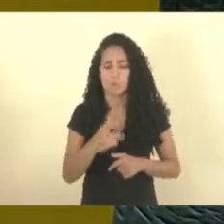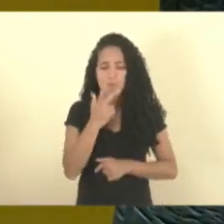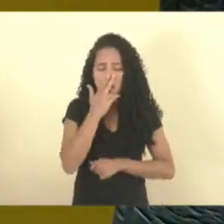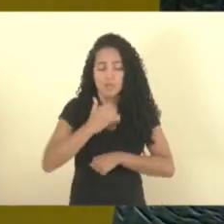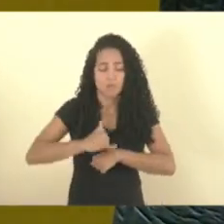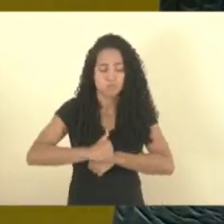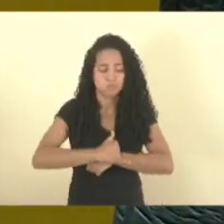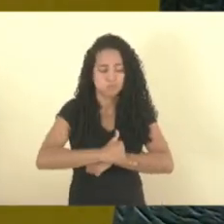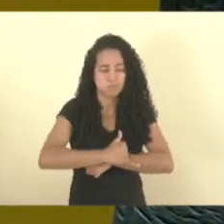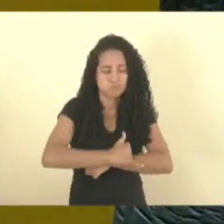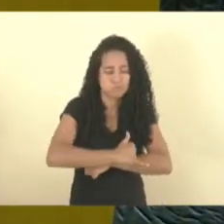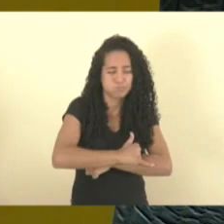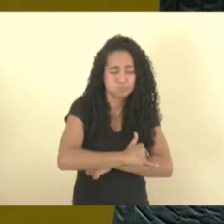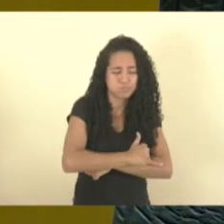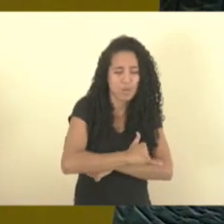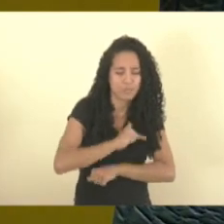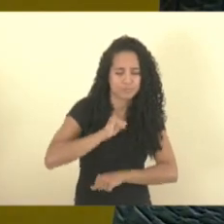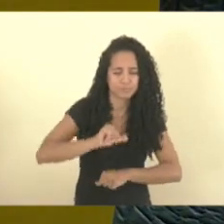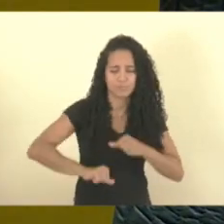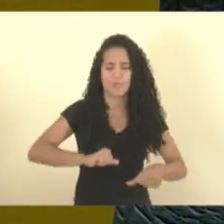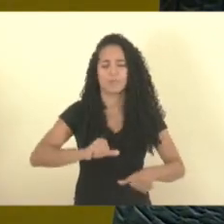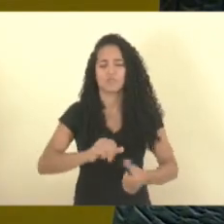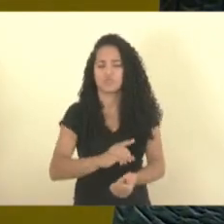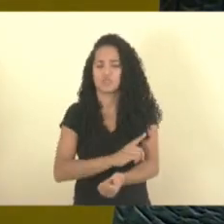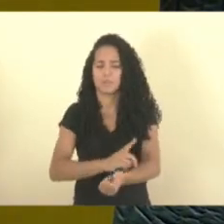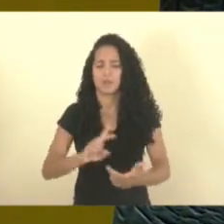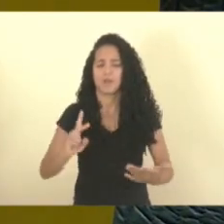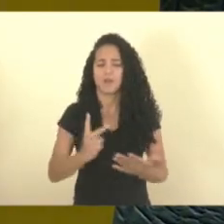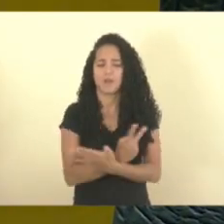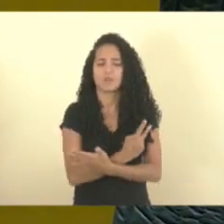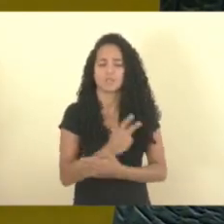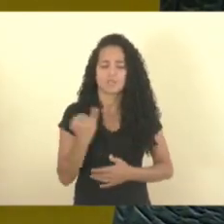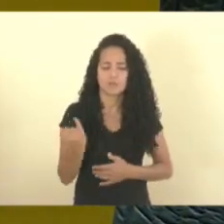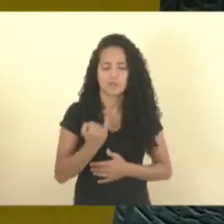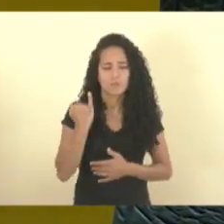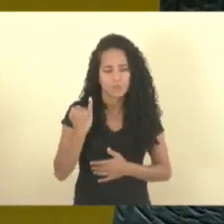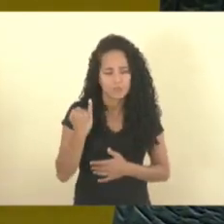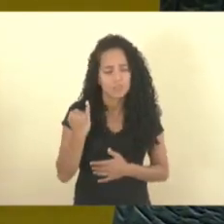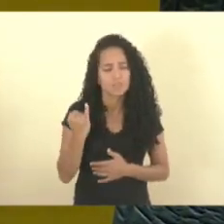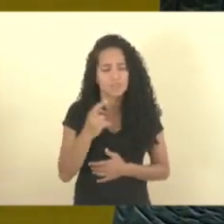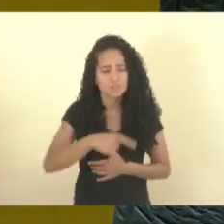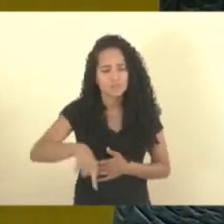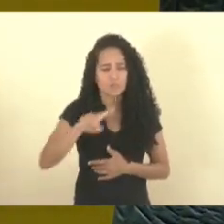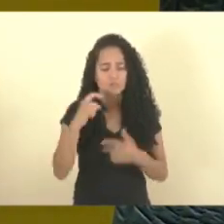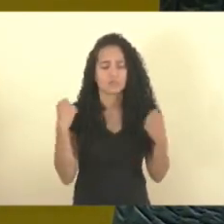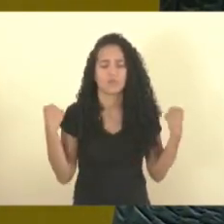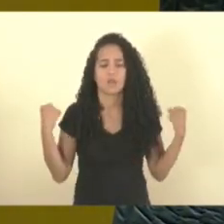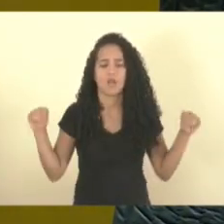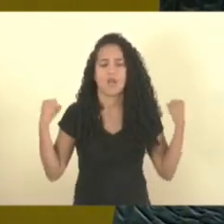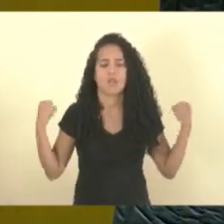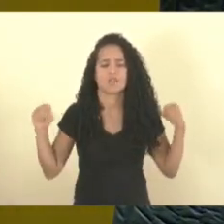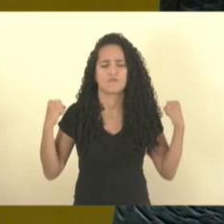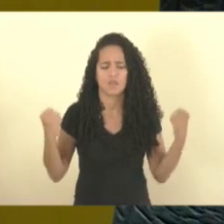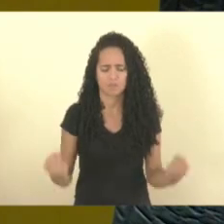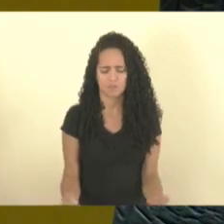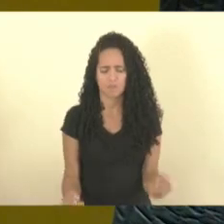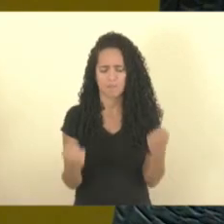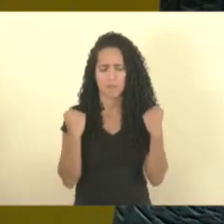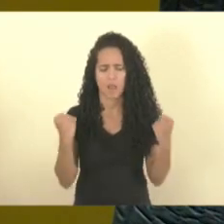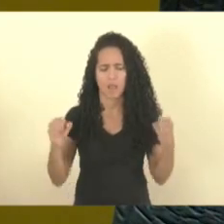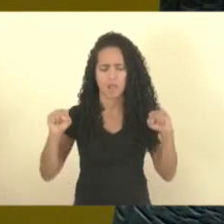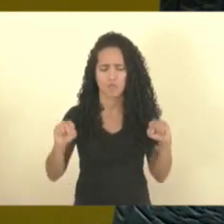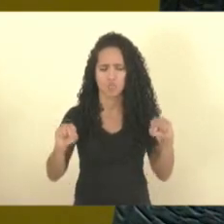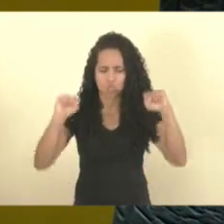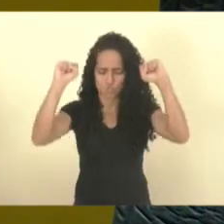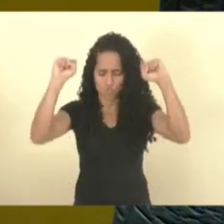controle é super importante, principalmente para fomentar a atividade física, senhor presidente, entre as nossas